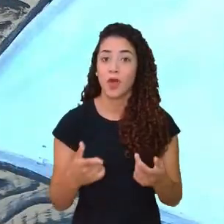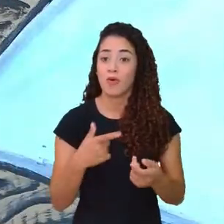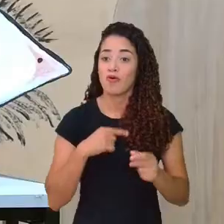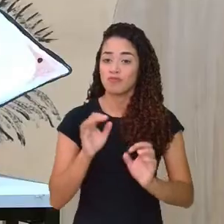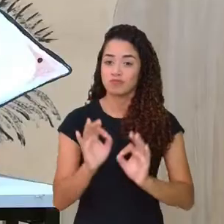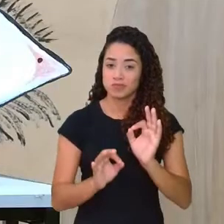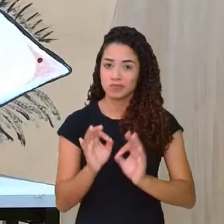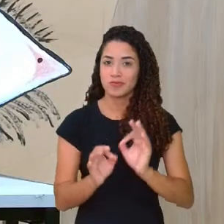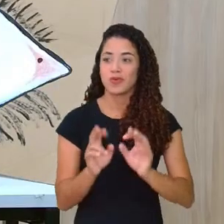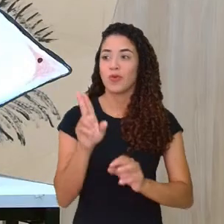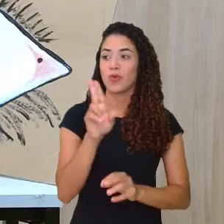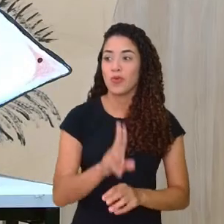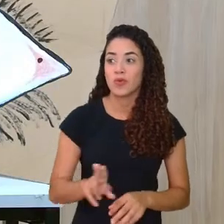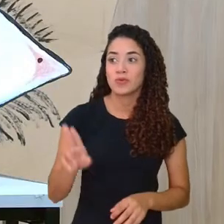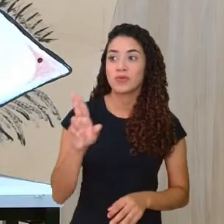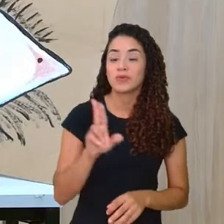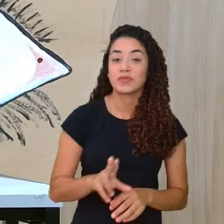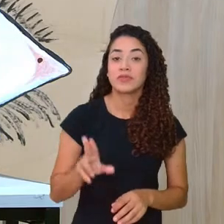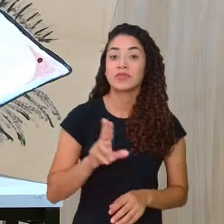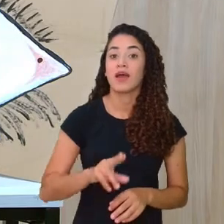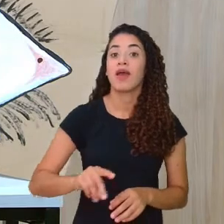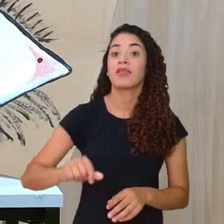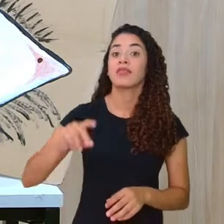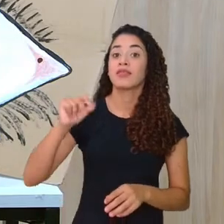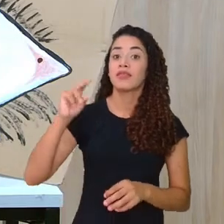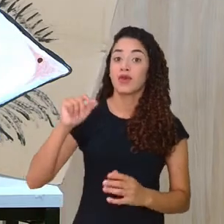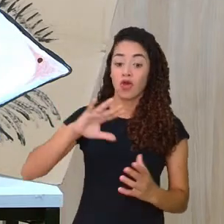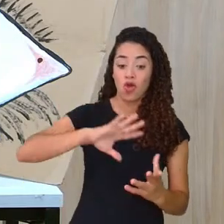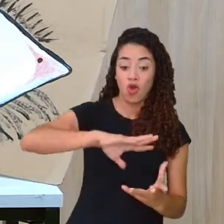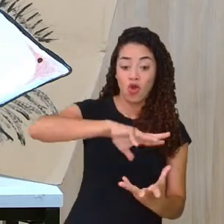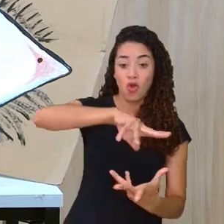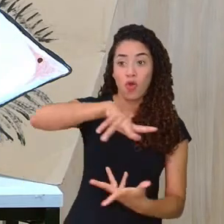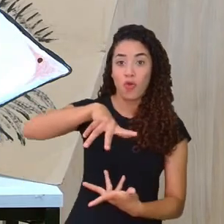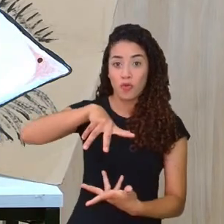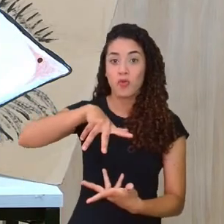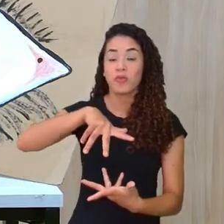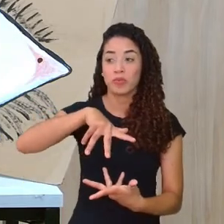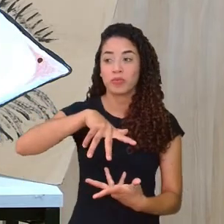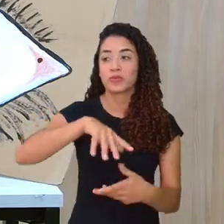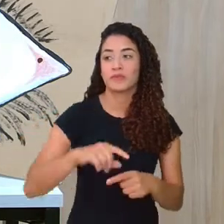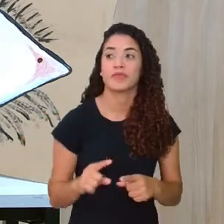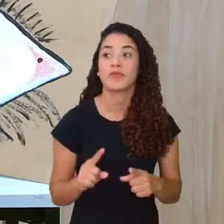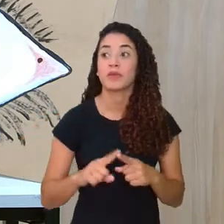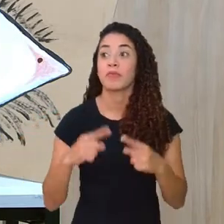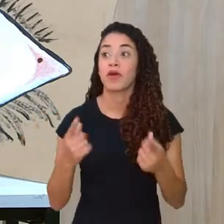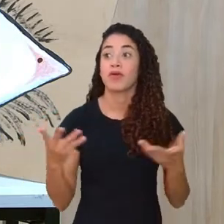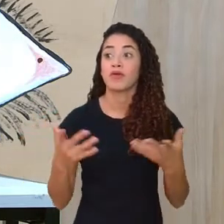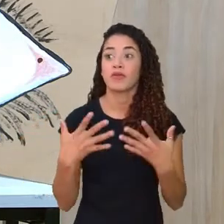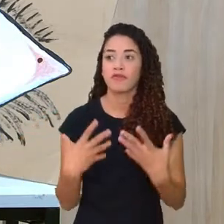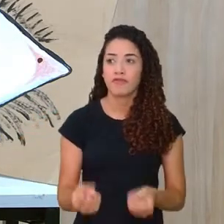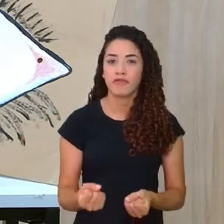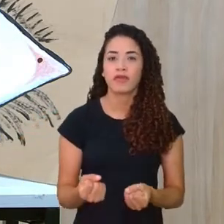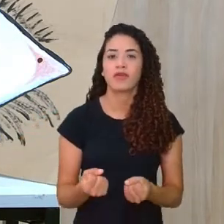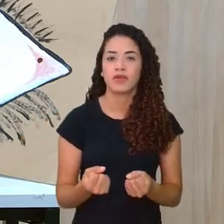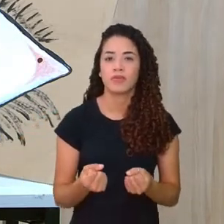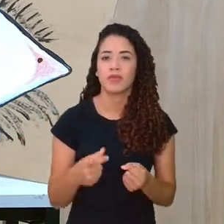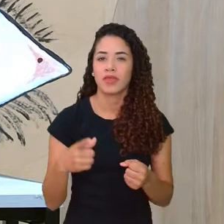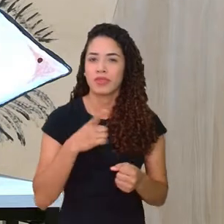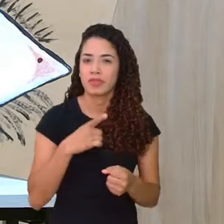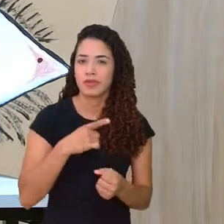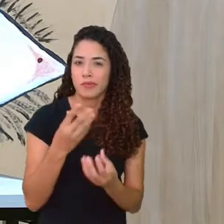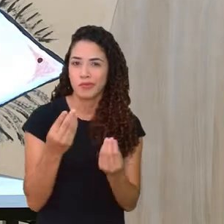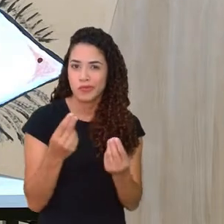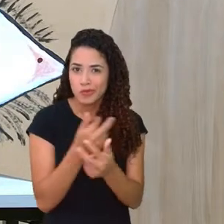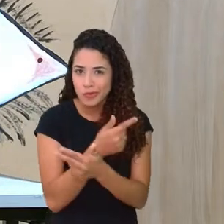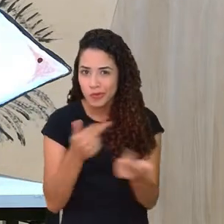fiz utilizando um antigo globo terrestre, né? Mas vamos lá, que nós temos ainda muita coisa para mostrar